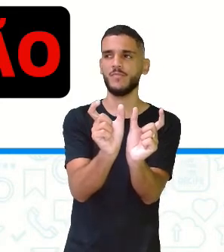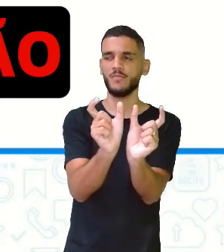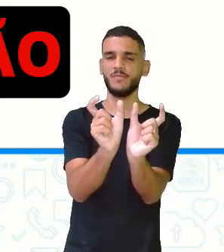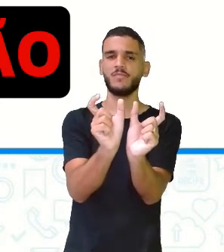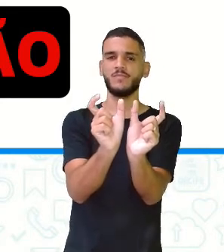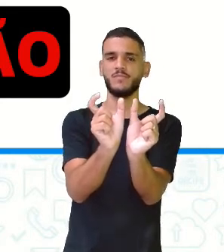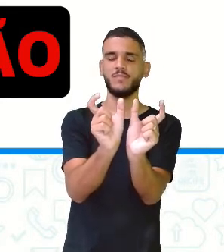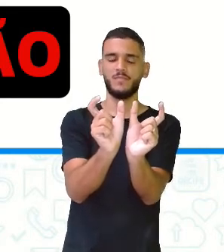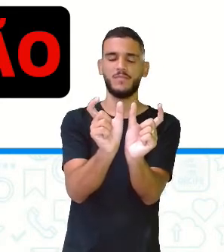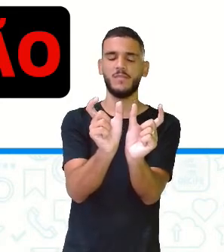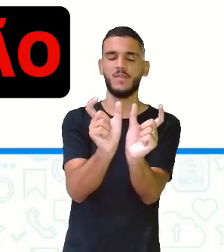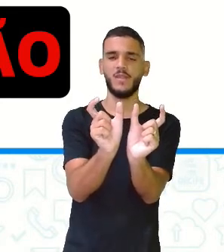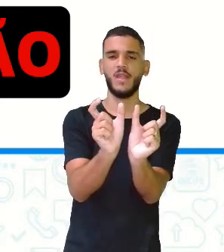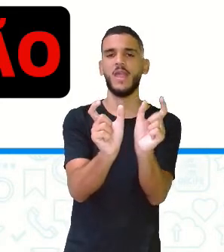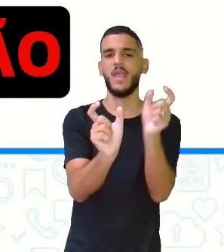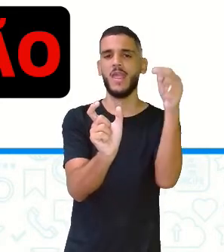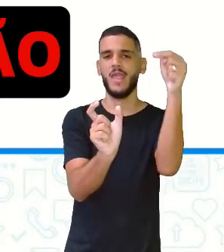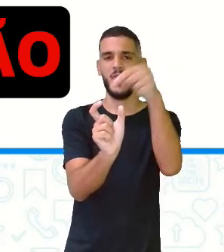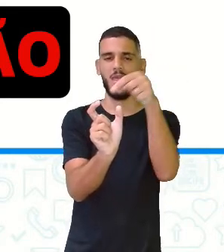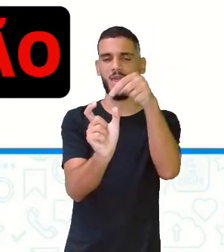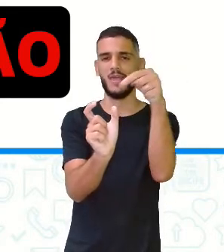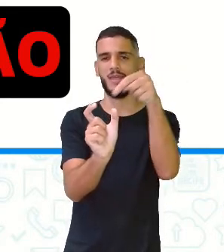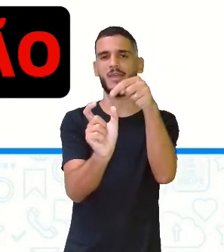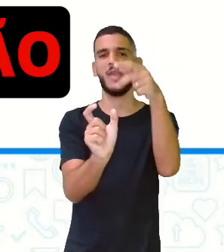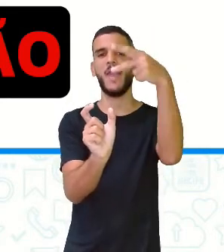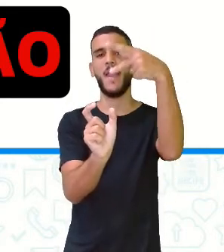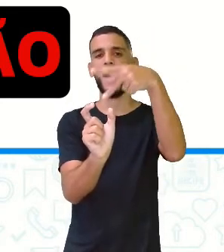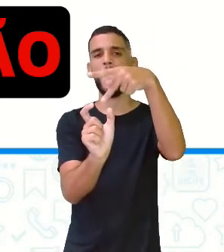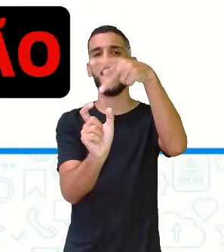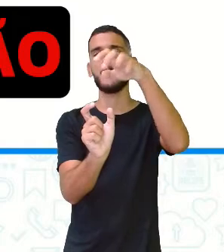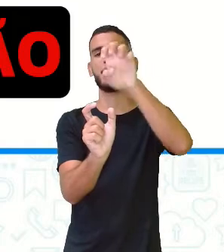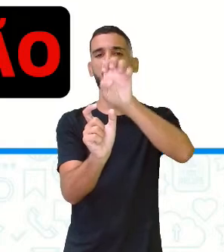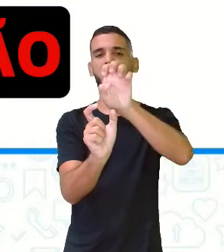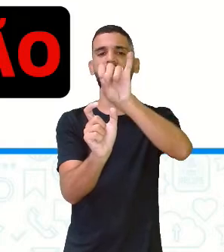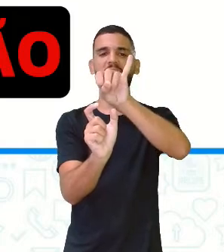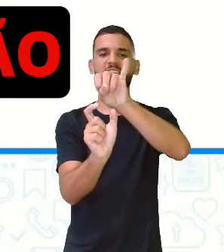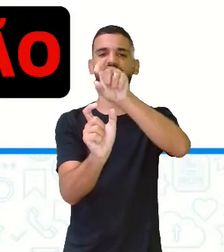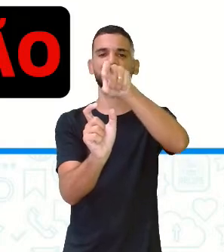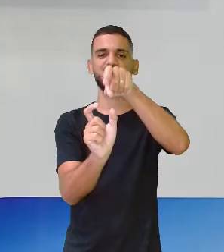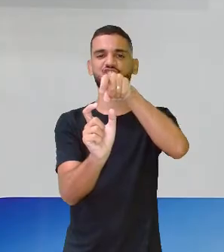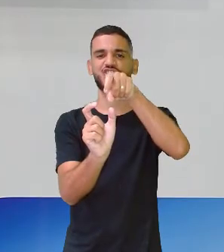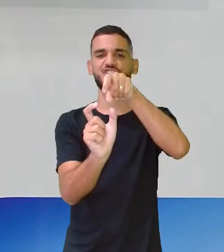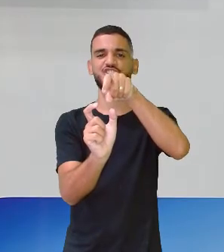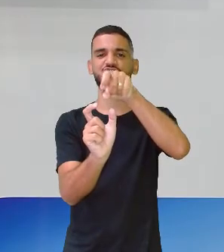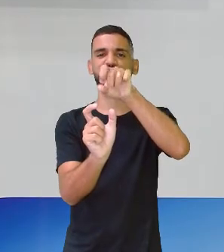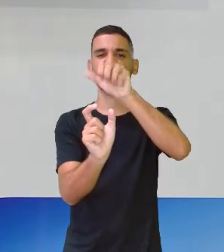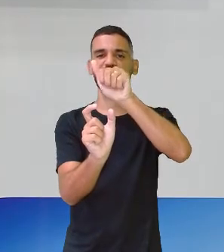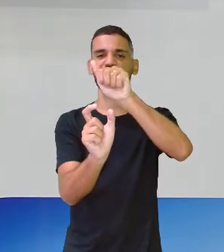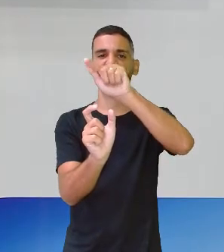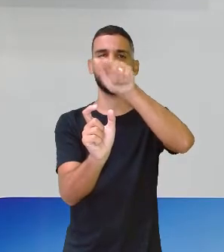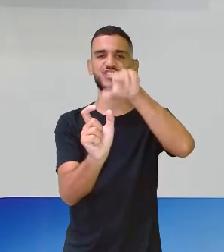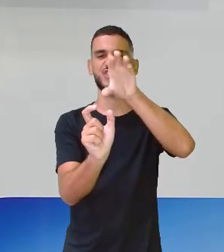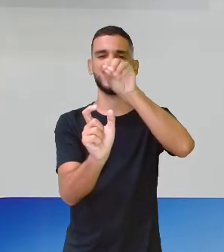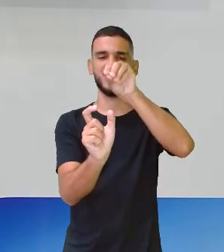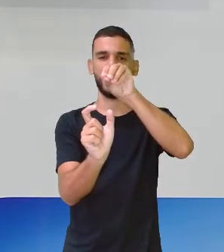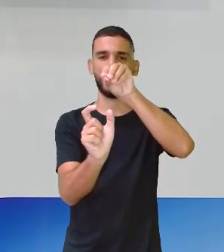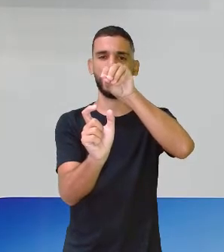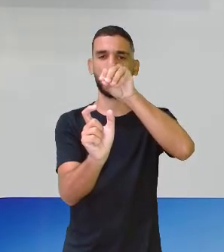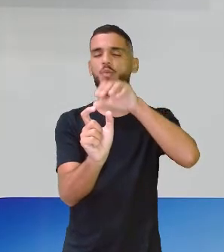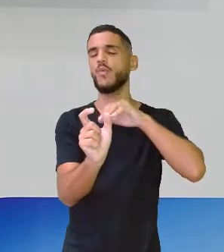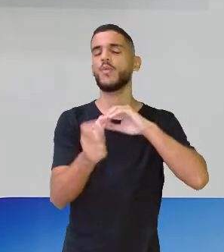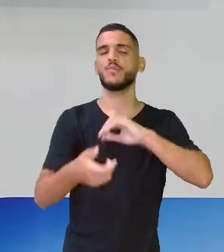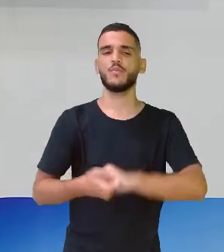ele perde os pedacinhos, ele perde o inho, depois ele perde o ão, ele acha o mas sempre se